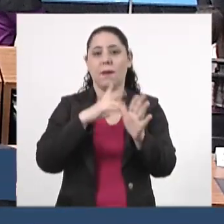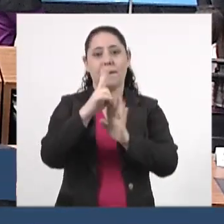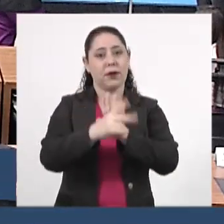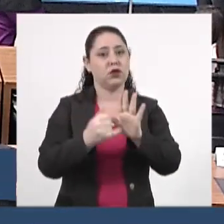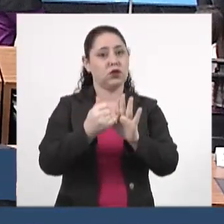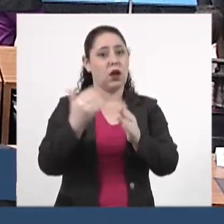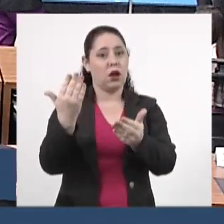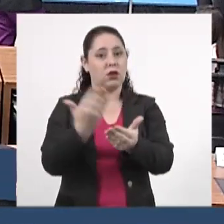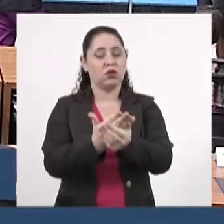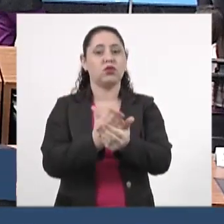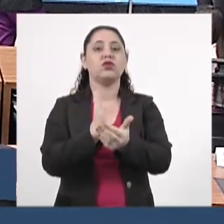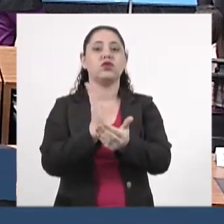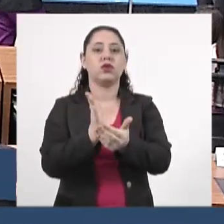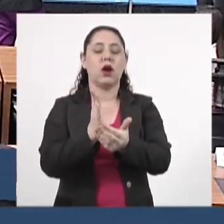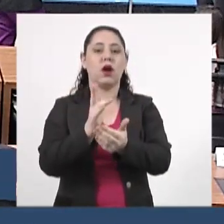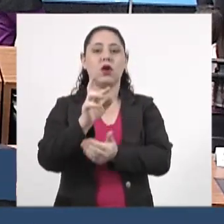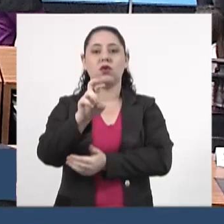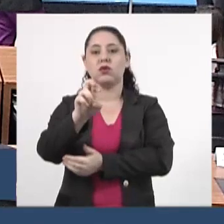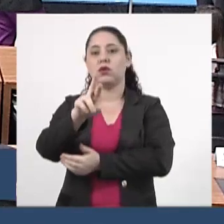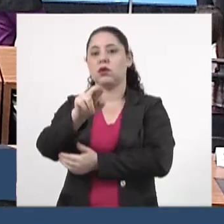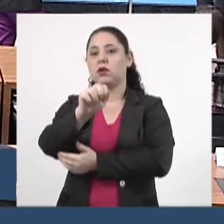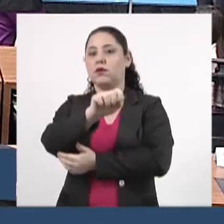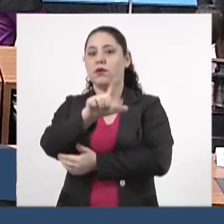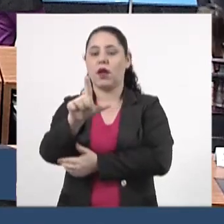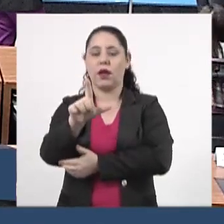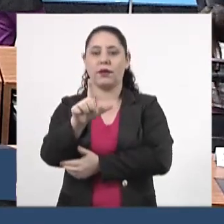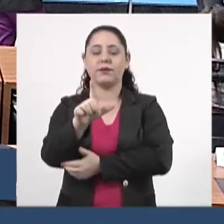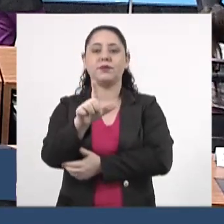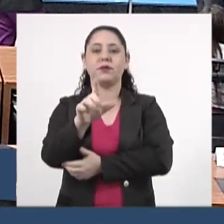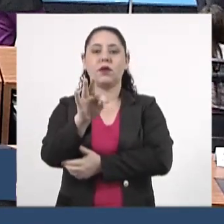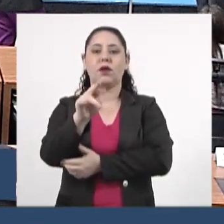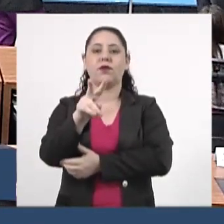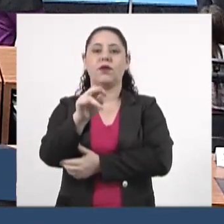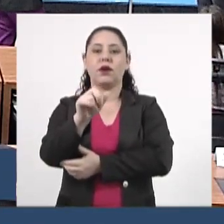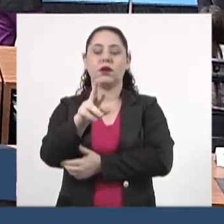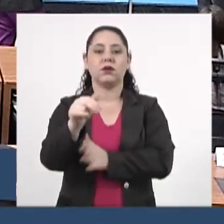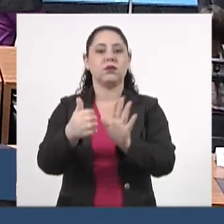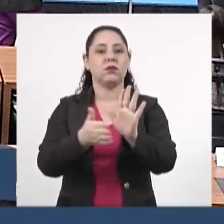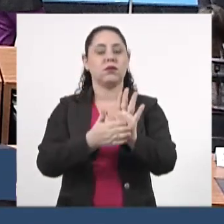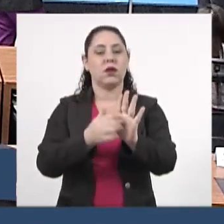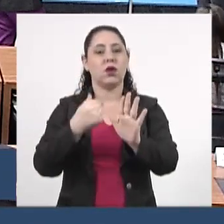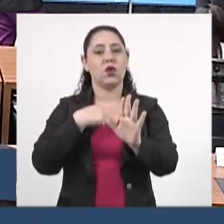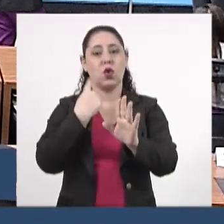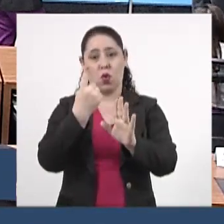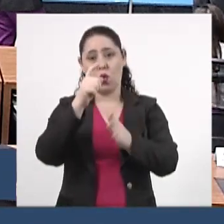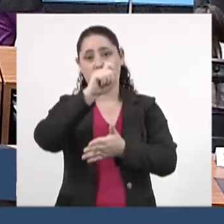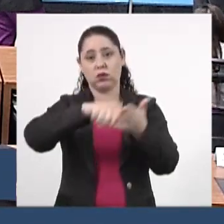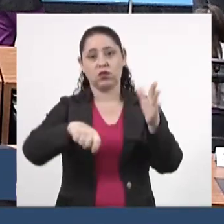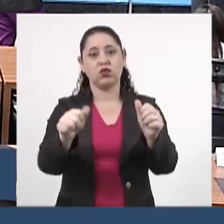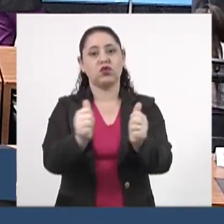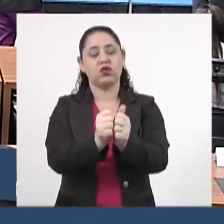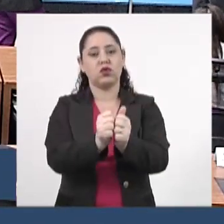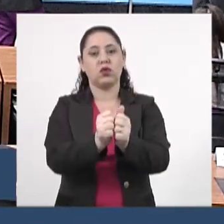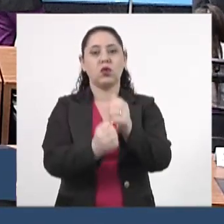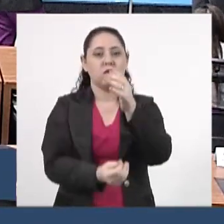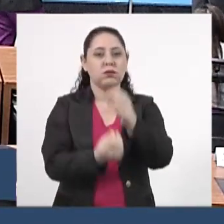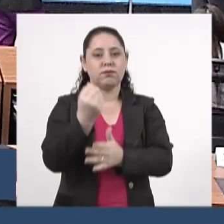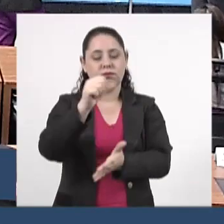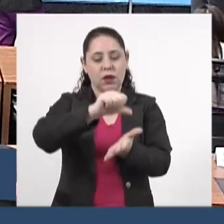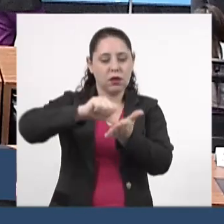projeto tramitando, o Rafael Tavares foi o proponente, sou um dos signatários, de criar uma rede,